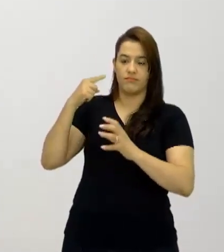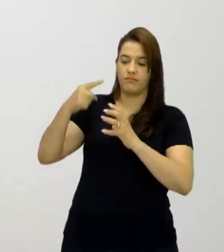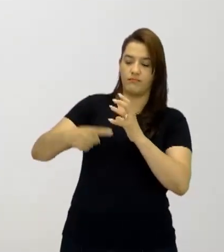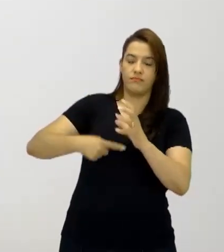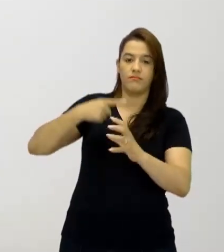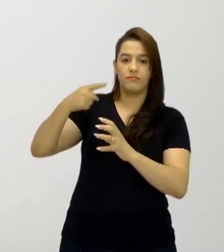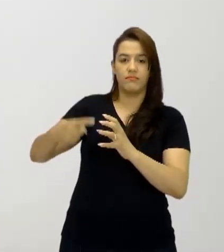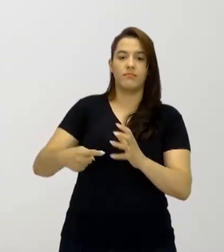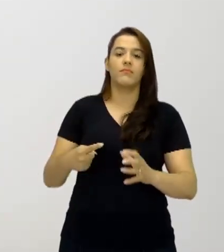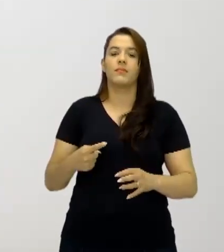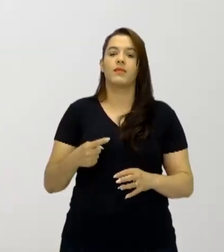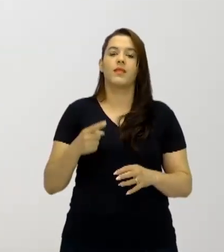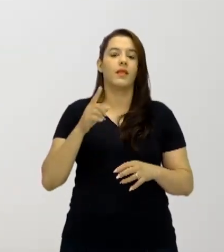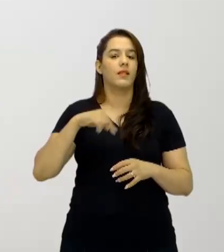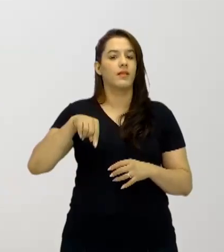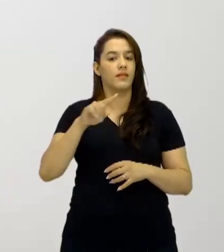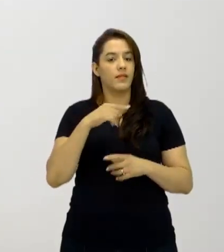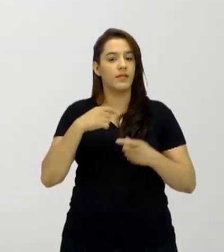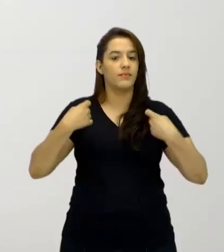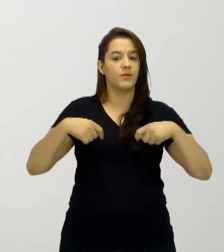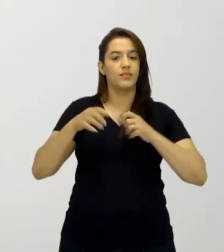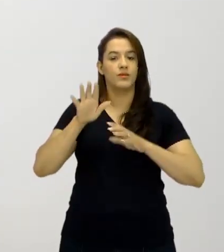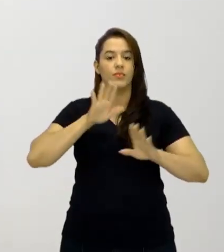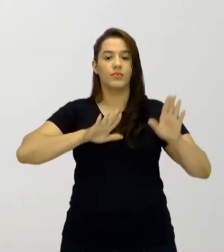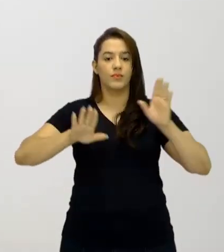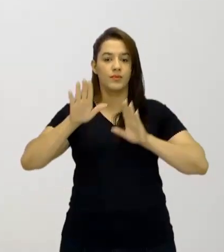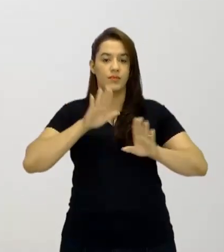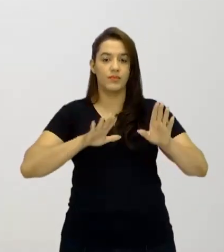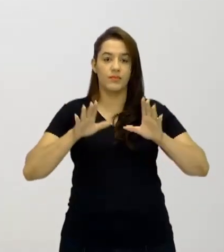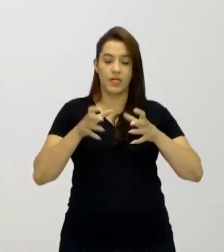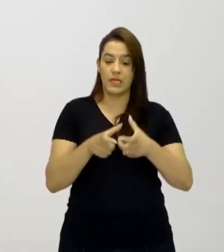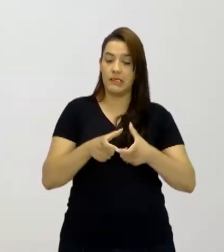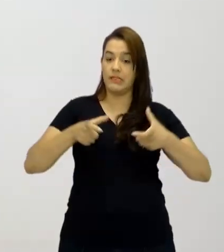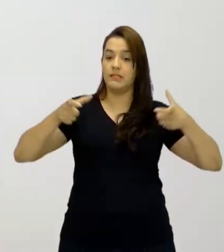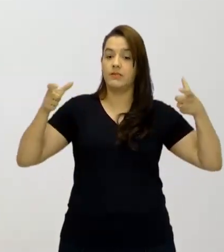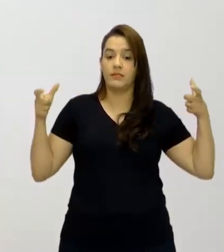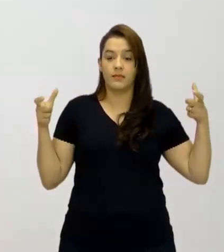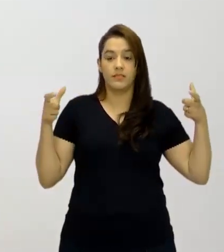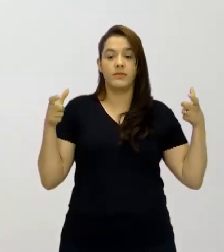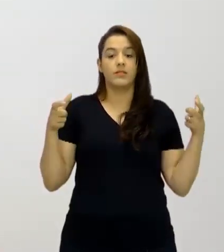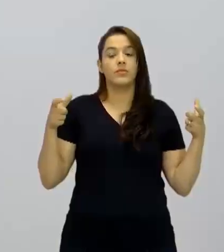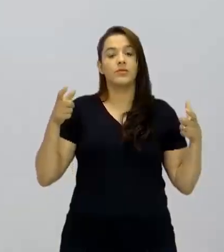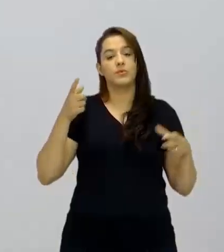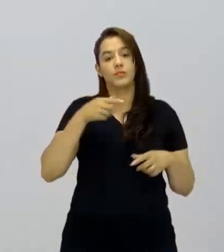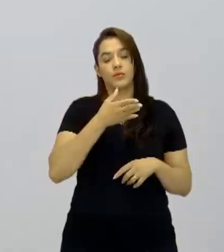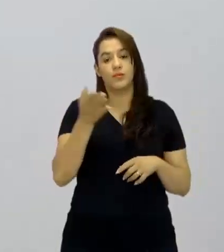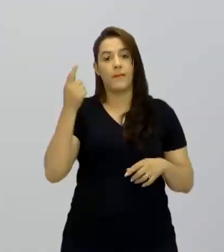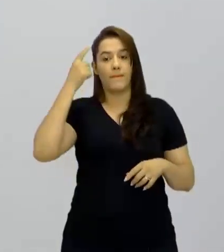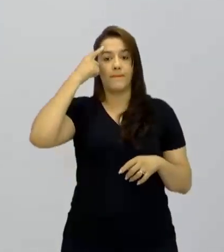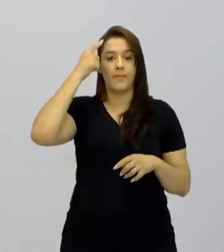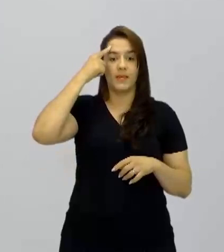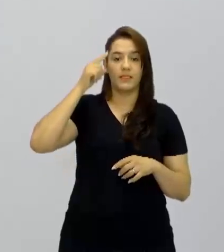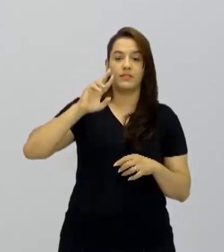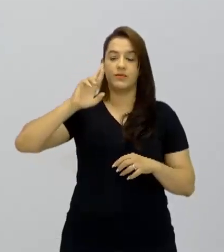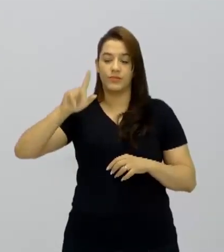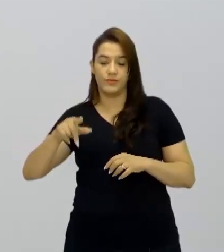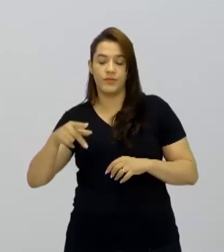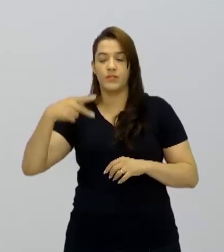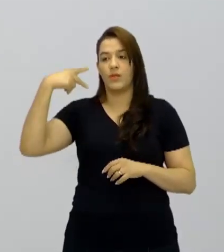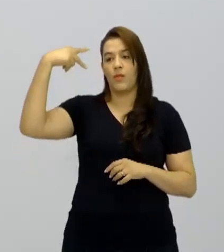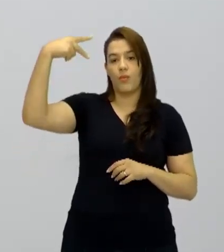modelos e tudo mais, é preciso muito cuidado, porque a Terra é muito grande. Então, quando eu penso assim, em diferenças do polo para a